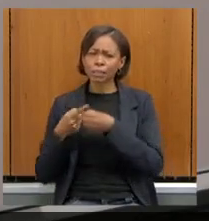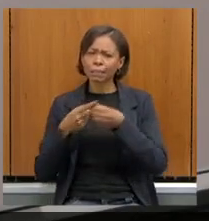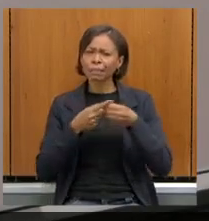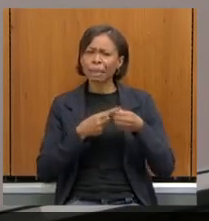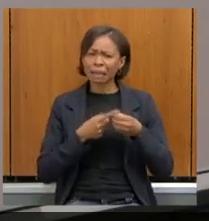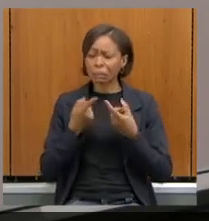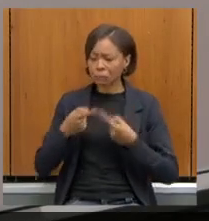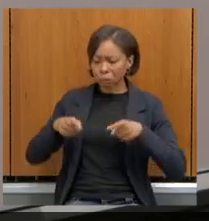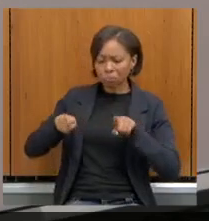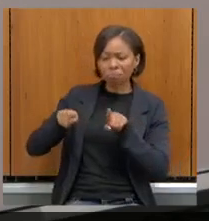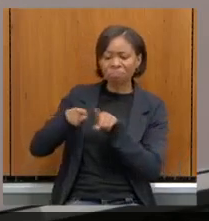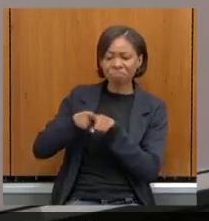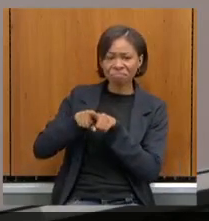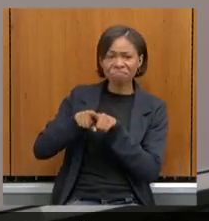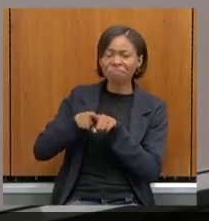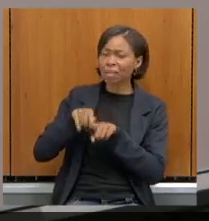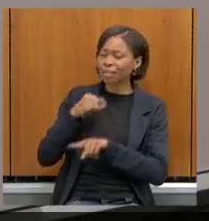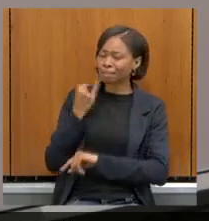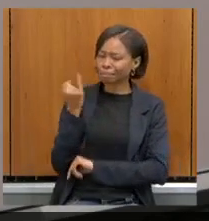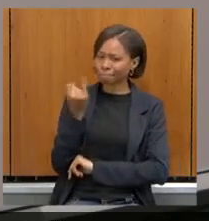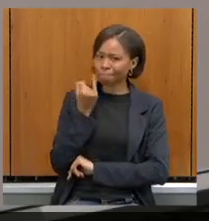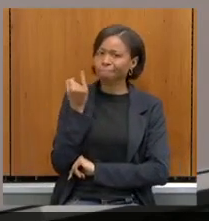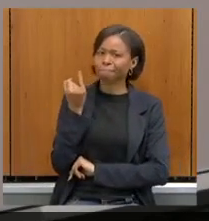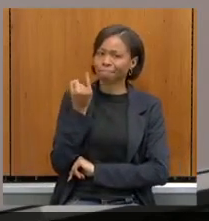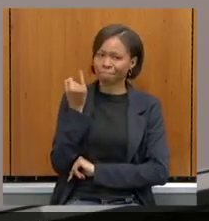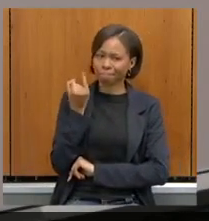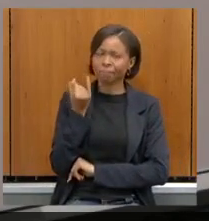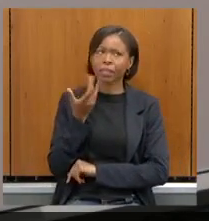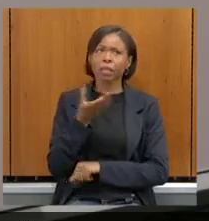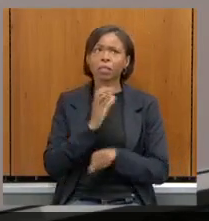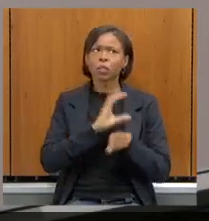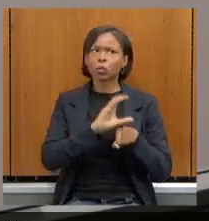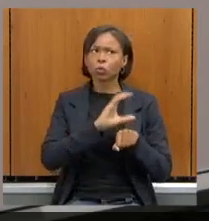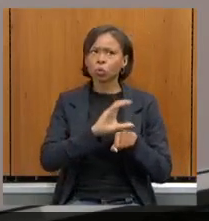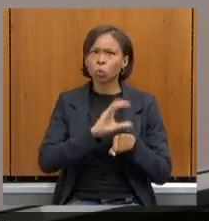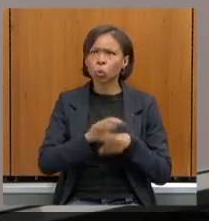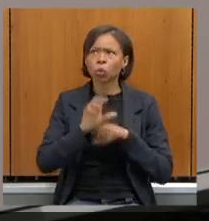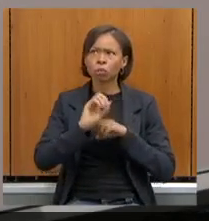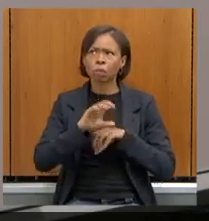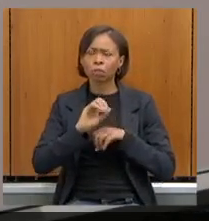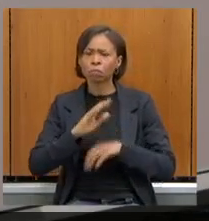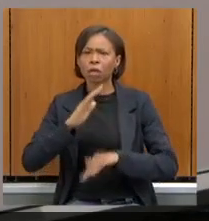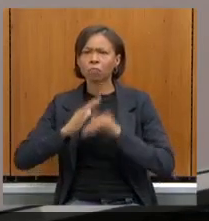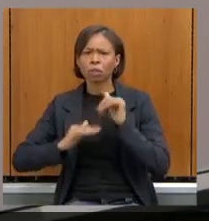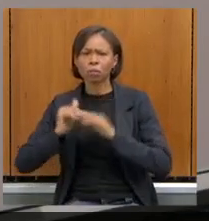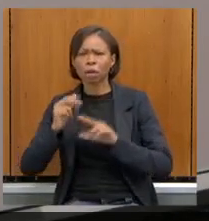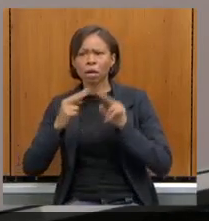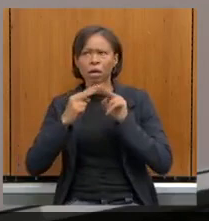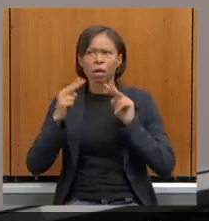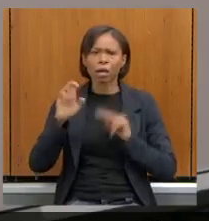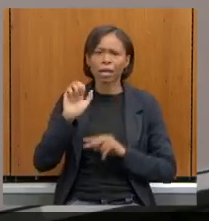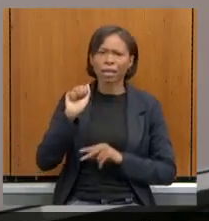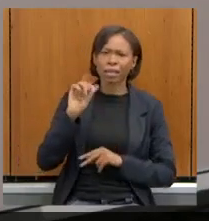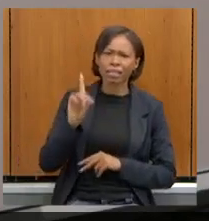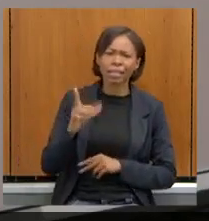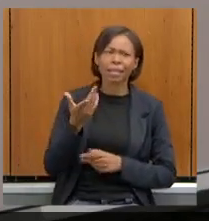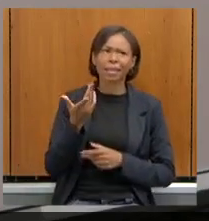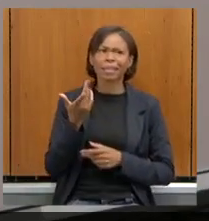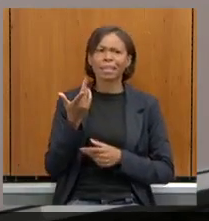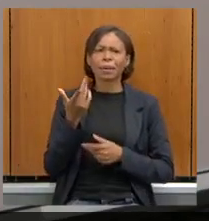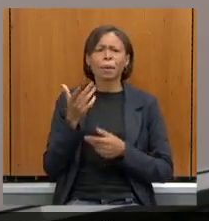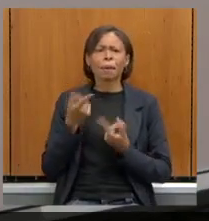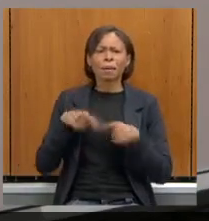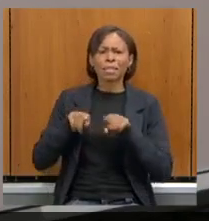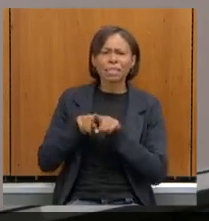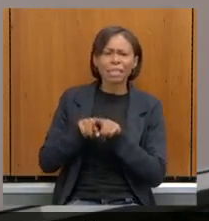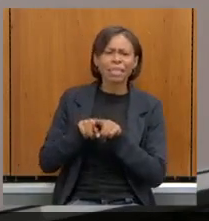muito importante para nós. A capacitação, os cursos de AD, webinários, a parceria com a Aliança Francesa, parceria